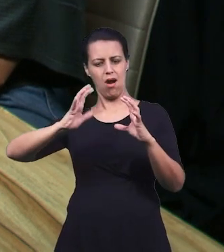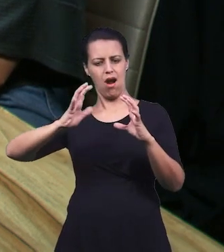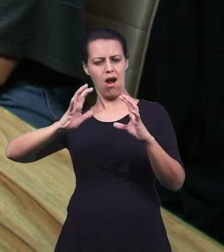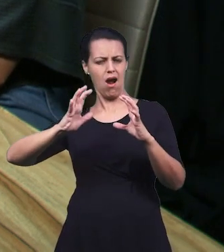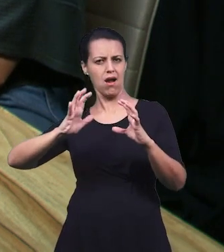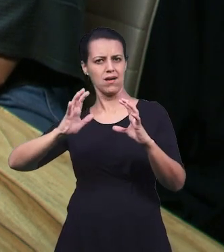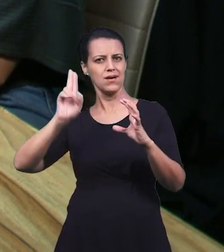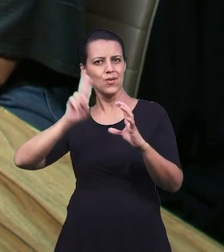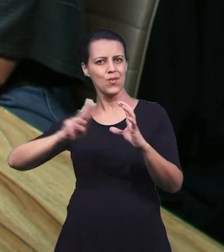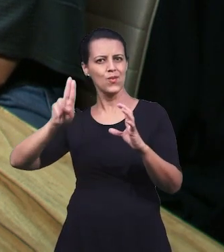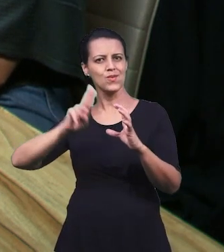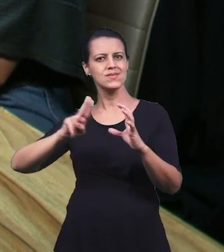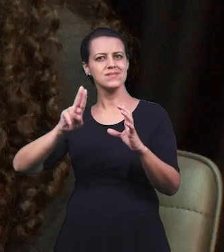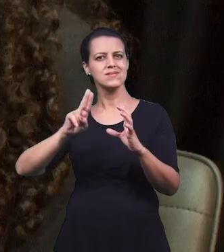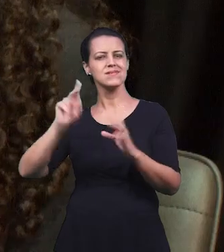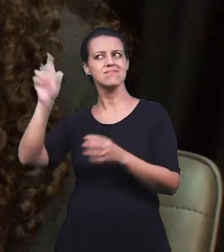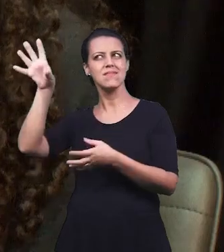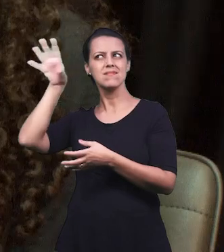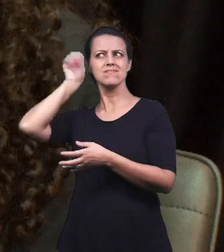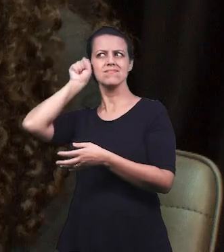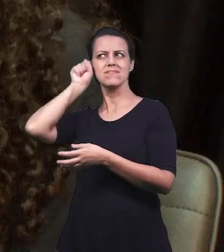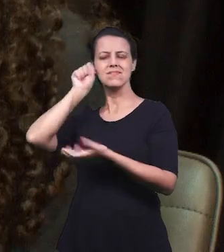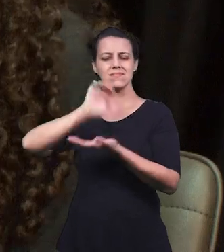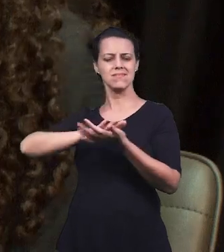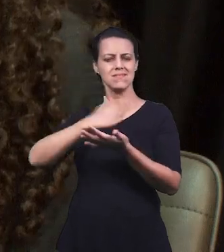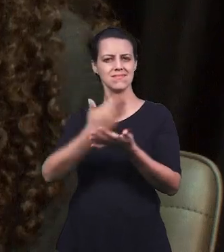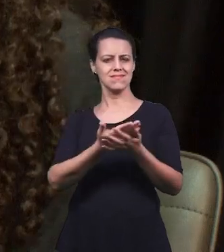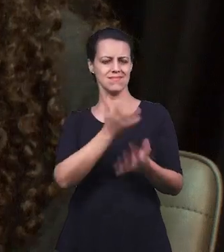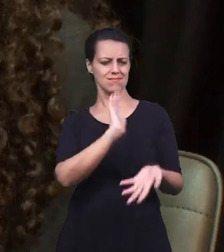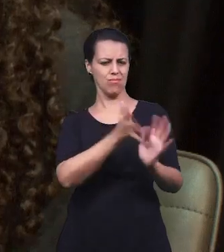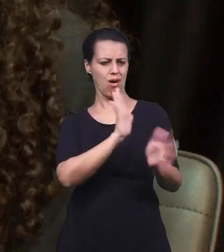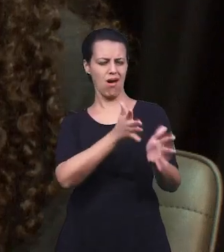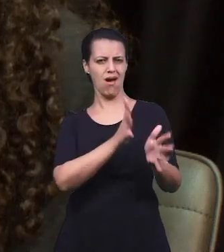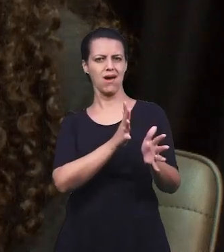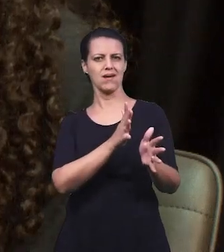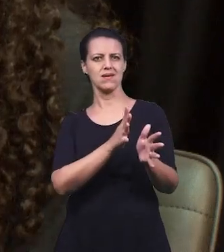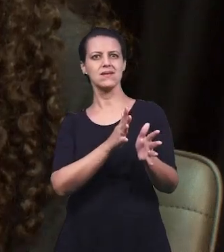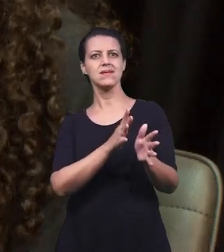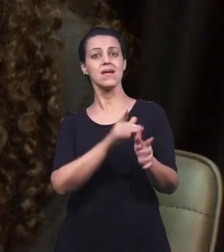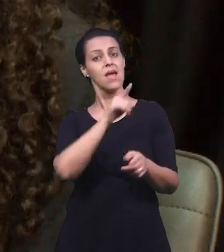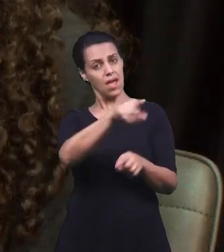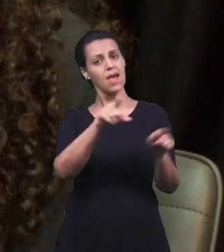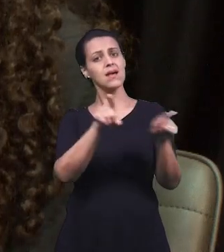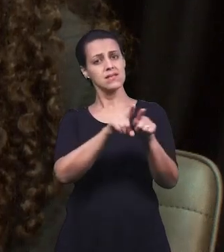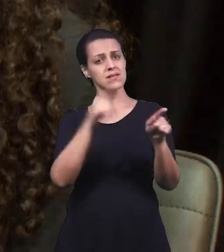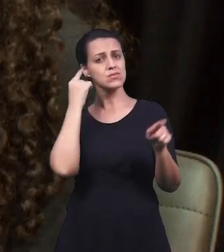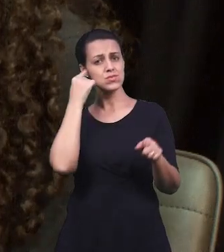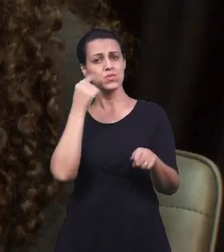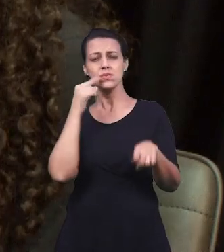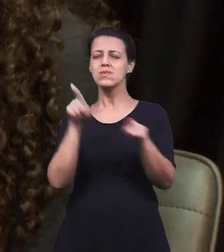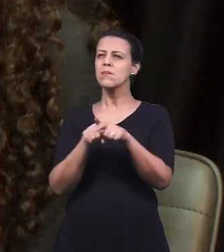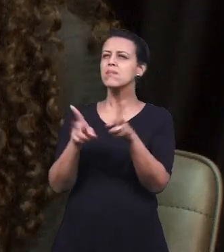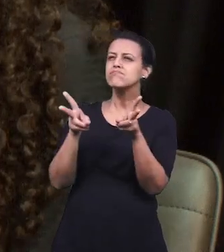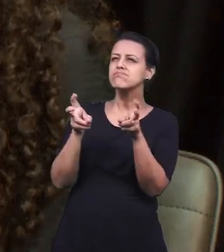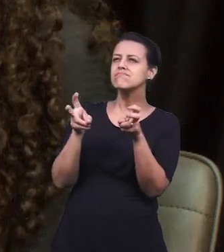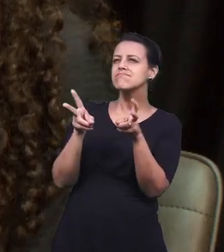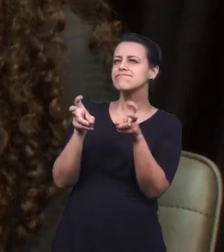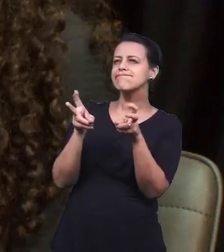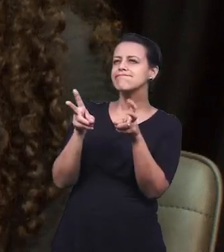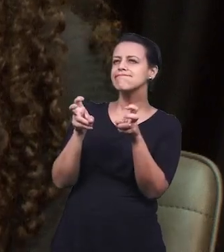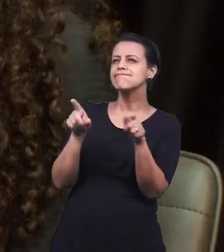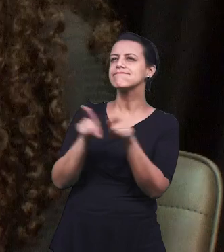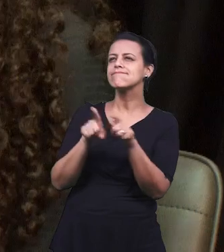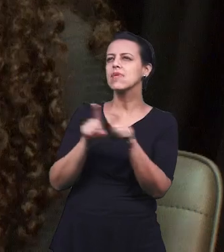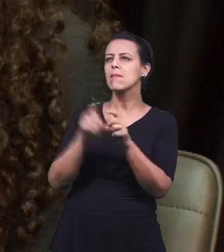poder passar para o surdo e para o surdo entender. Então ele também tem essas áreas, aprimoradas